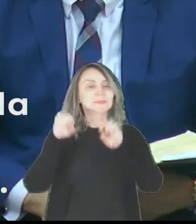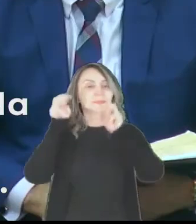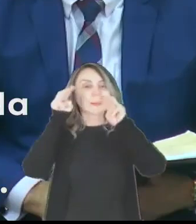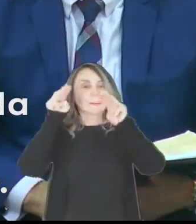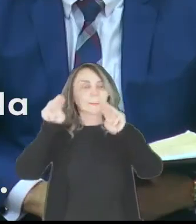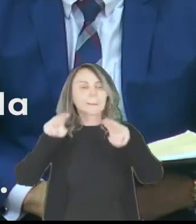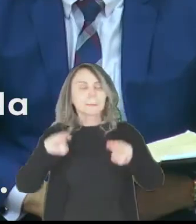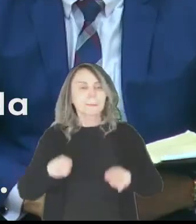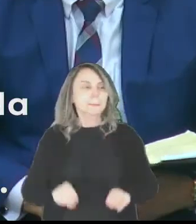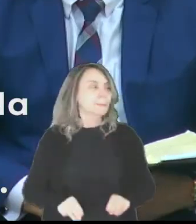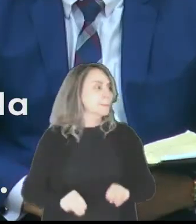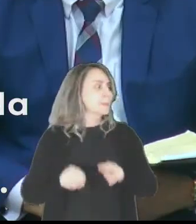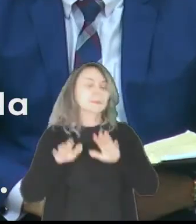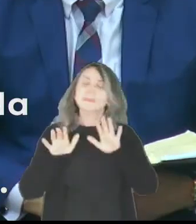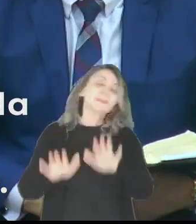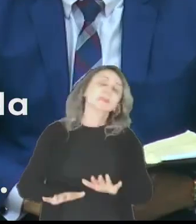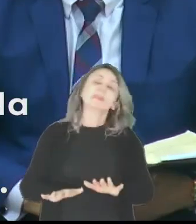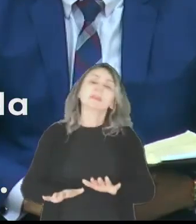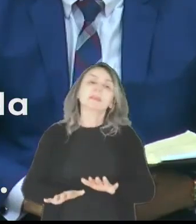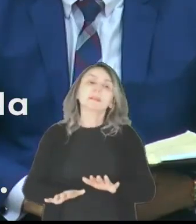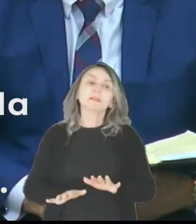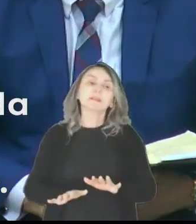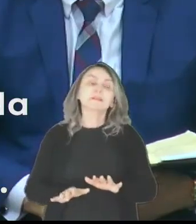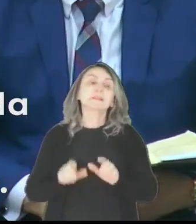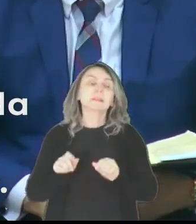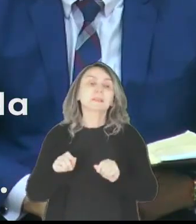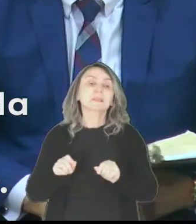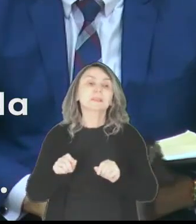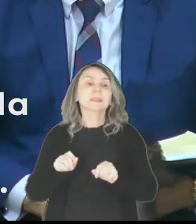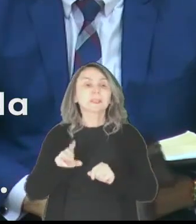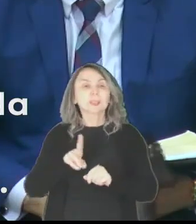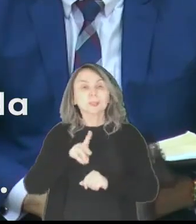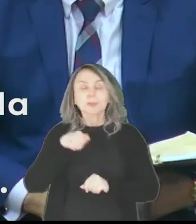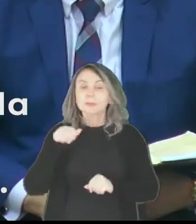dia todo, não. O maná, ele tinha hora que